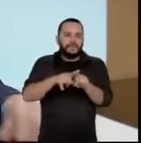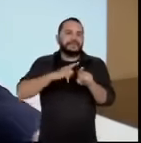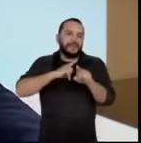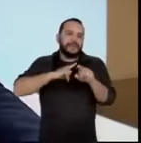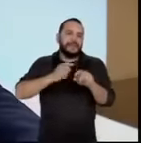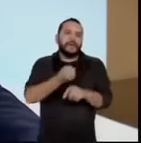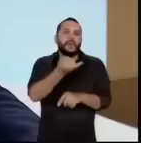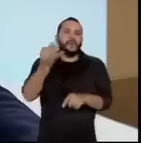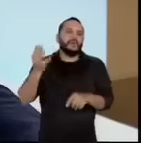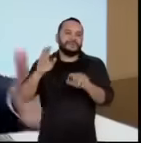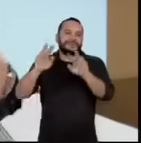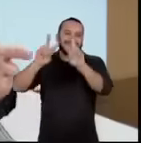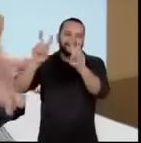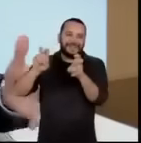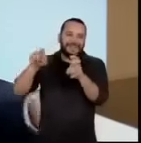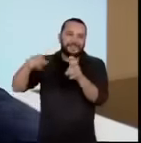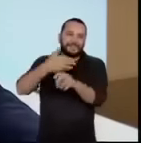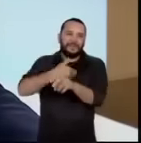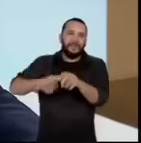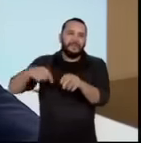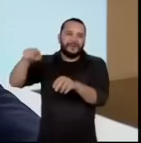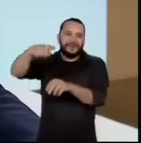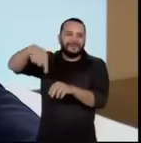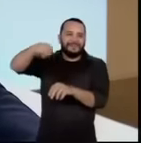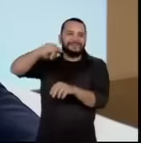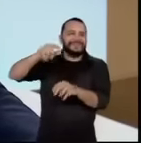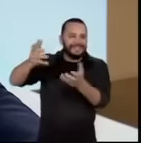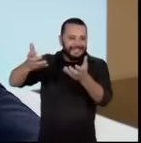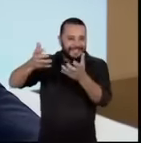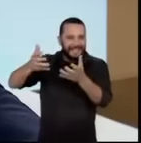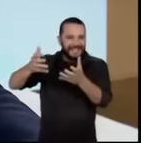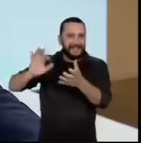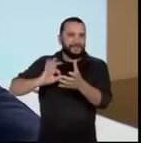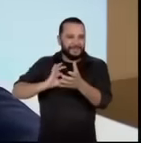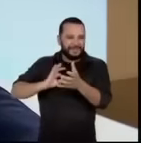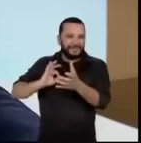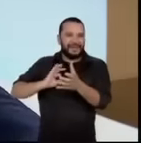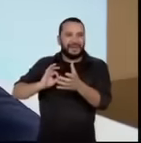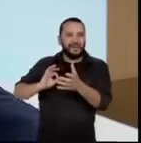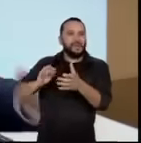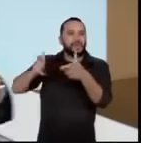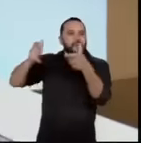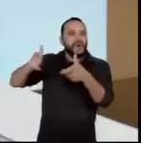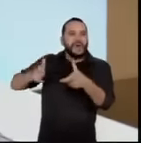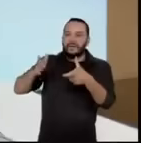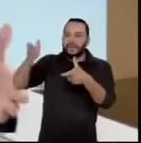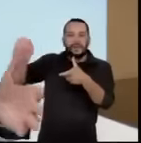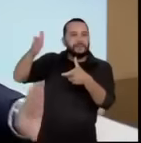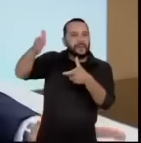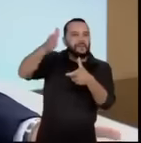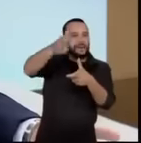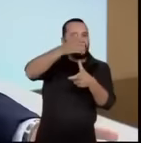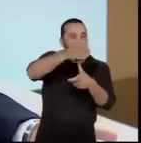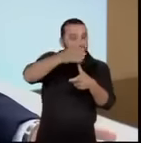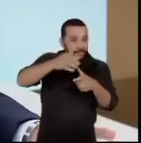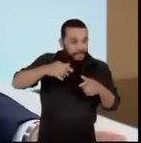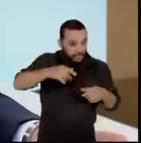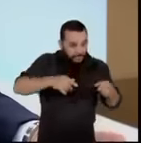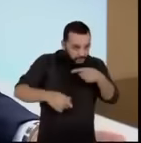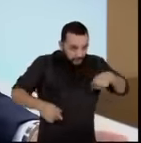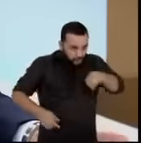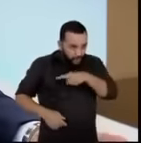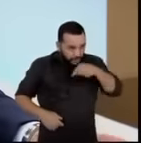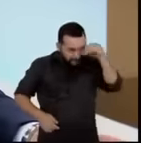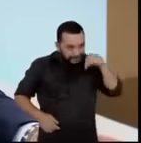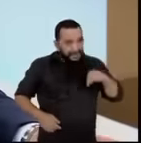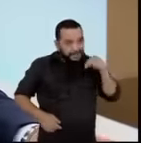que implicam, que requerem a participação policial, enfim. Mas a nossa estrutura, por si